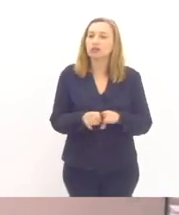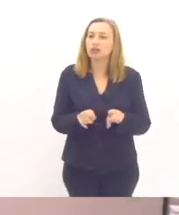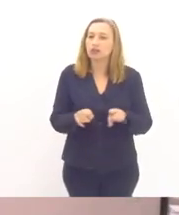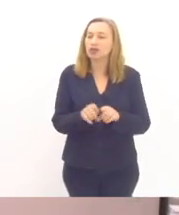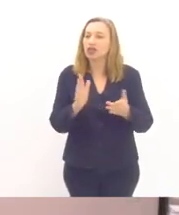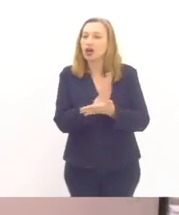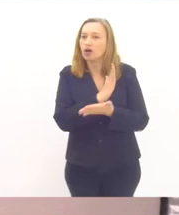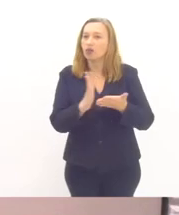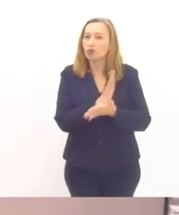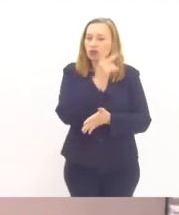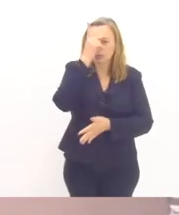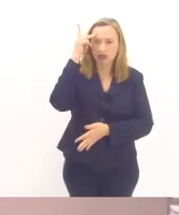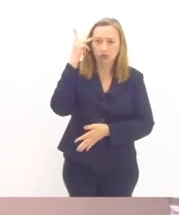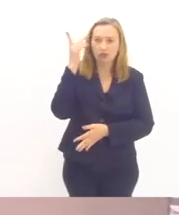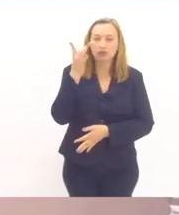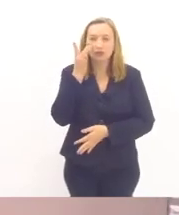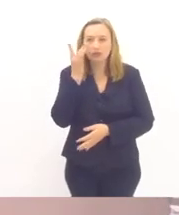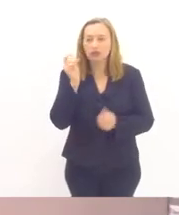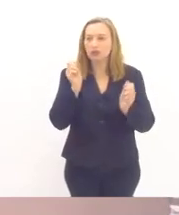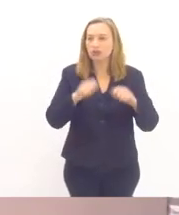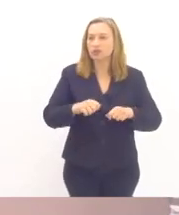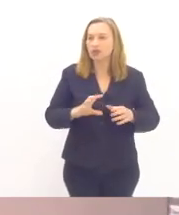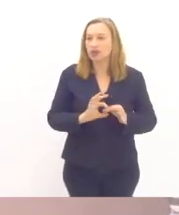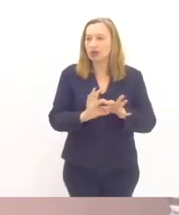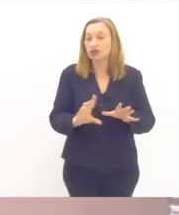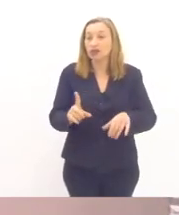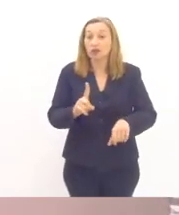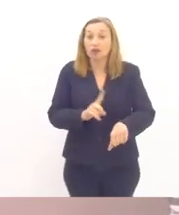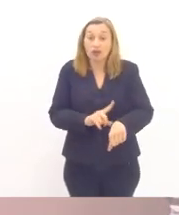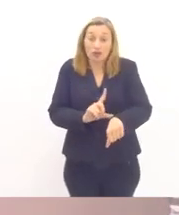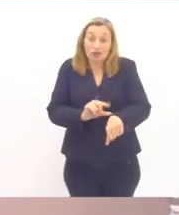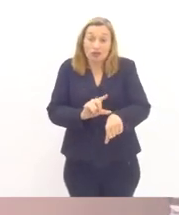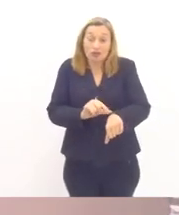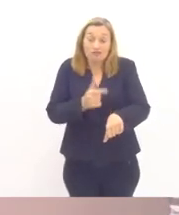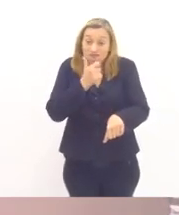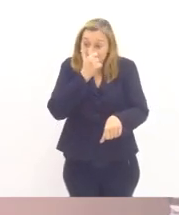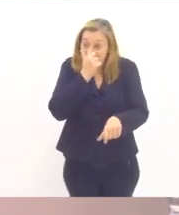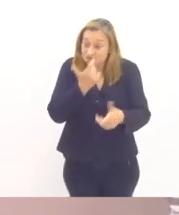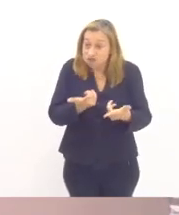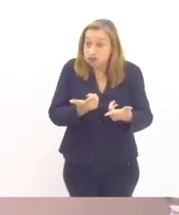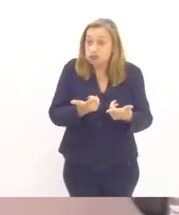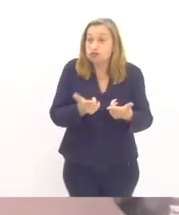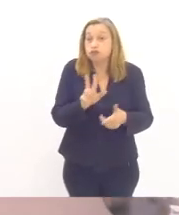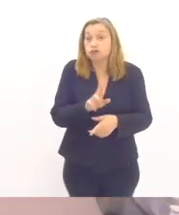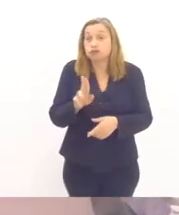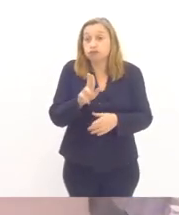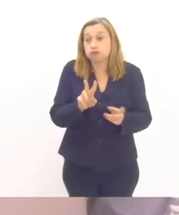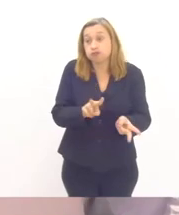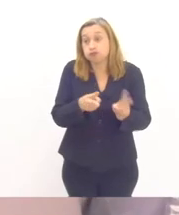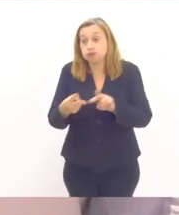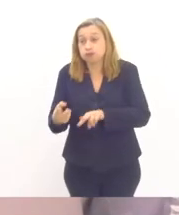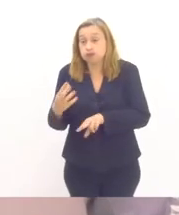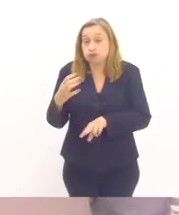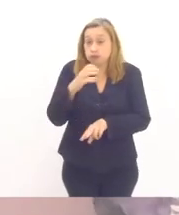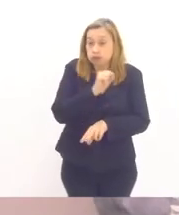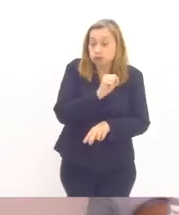alguns presentes que eu gostaria de abrir essa possibilidade. A gente está com o horário apertado, eu vou pedir brevidade para a gente poder fazer os encaminhamentos.